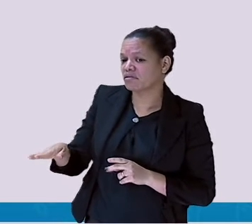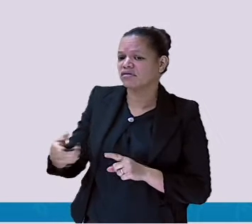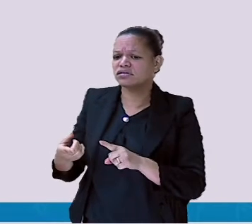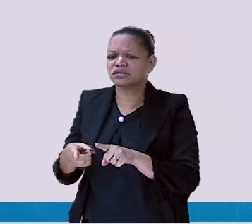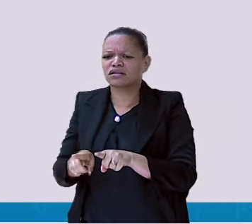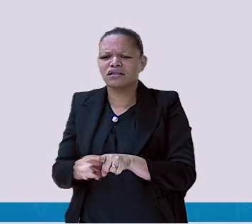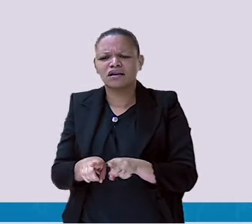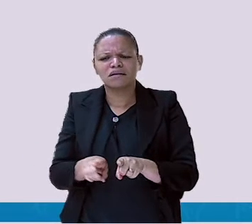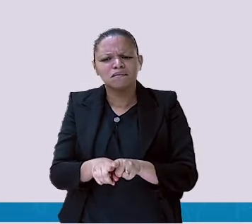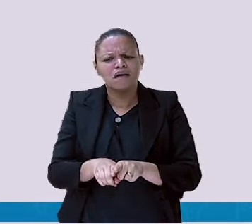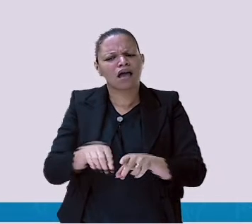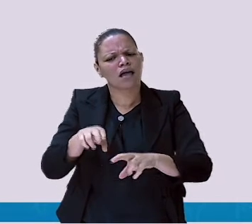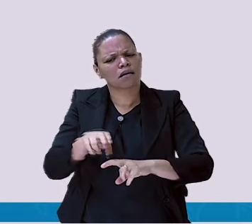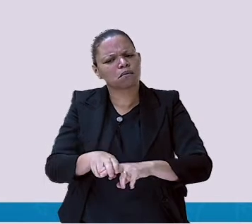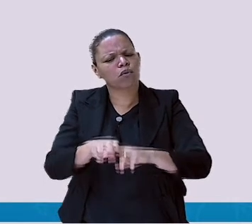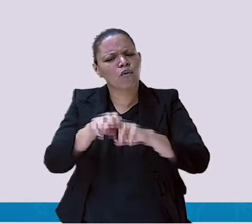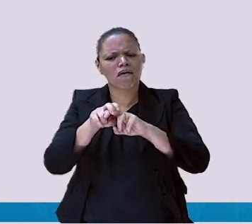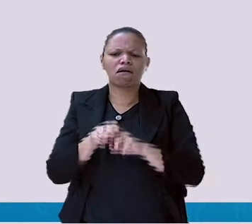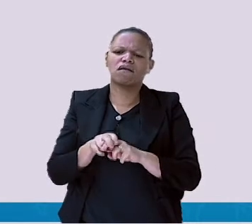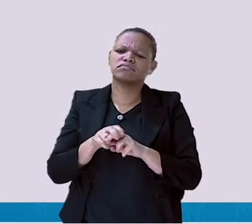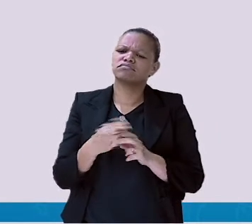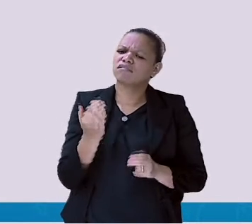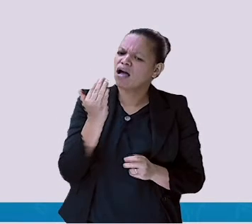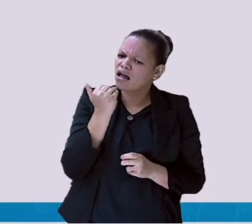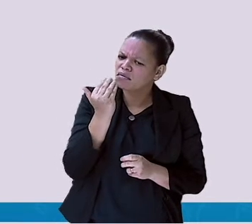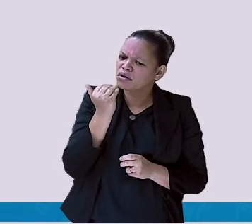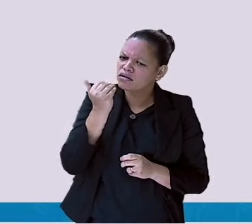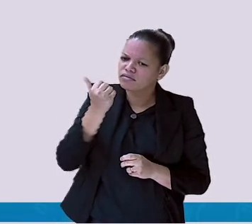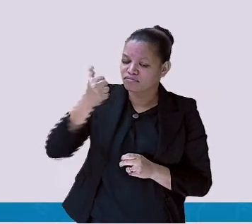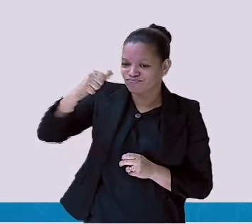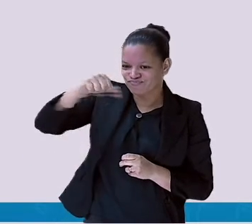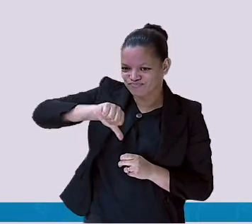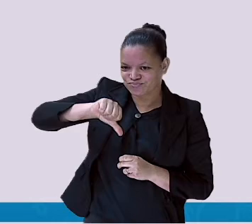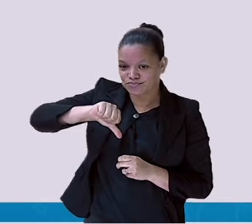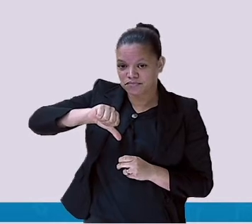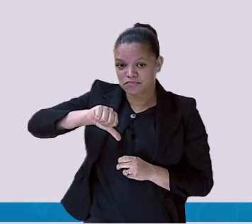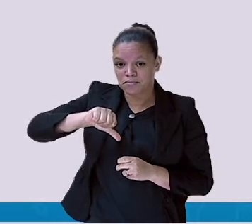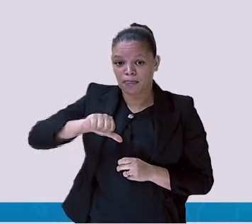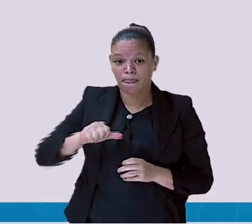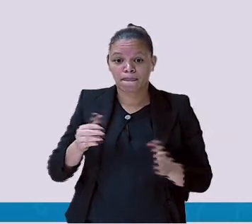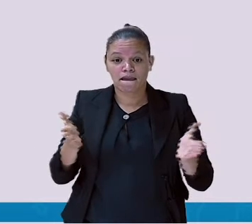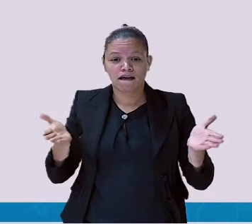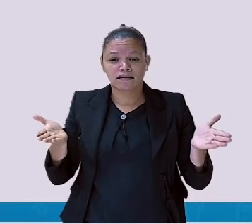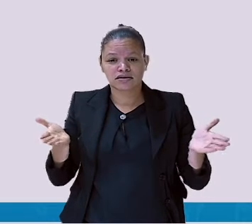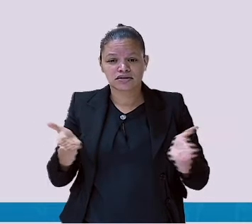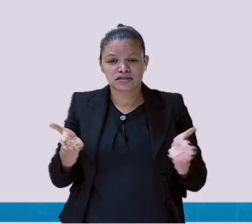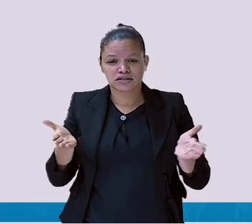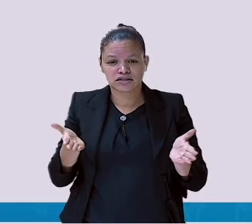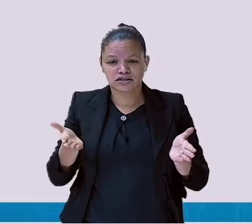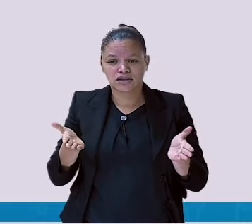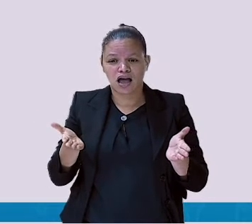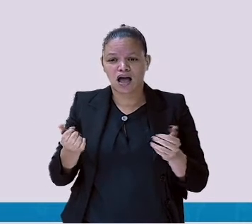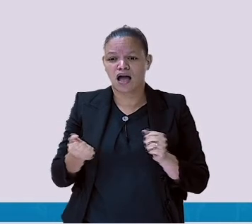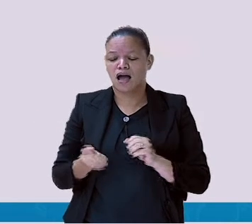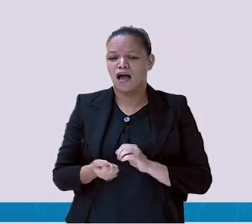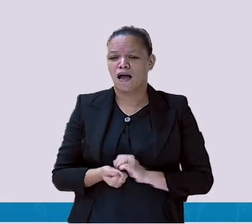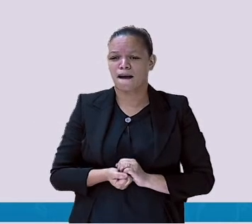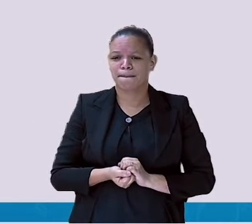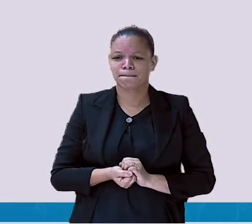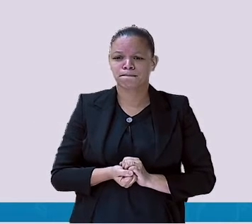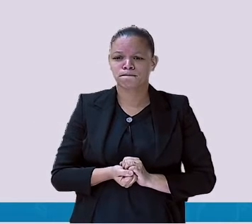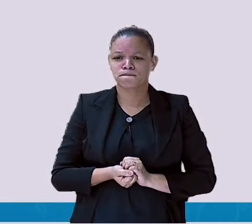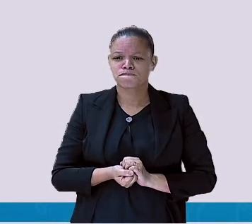precisa de tomar insulina diariamente. Então, isso aqui não está ligado com a sua má